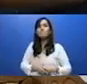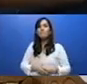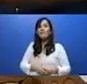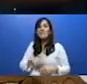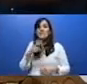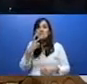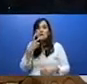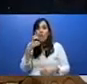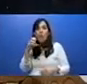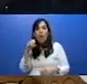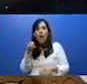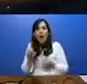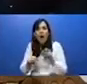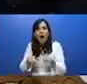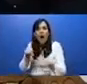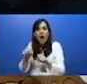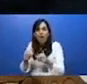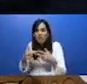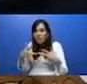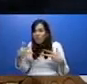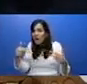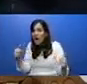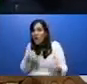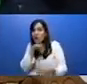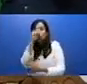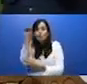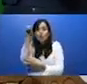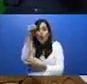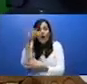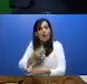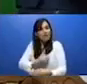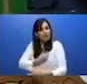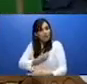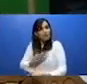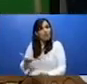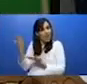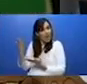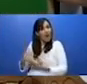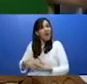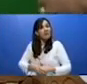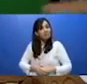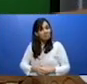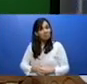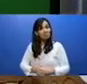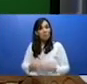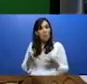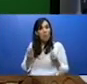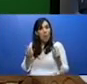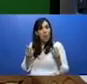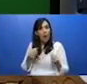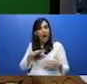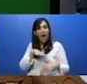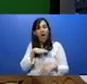gente imagina a quantidade de animais que houve neste lugar.